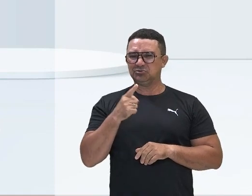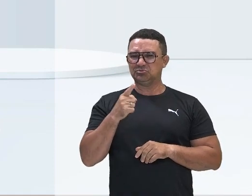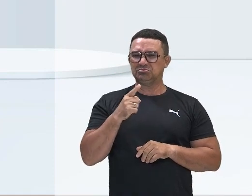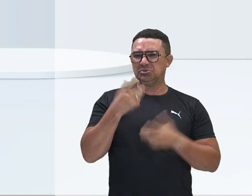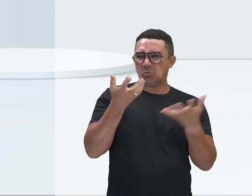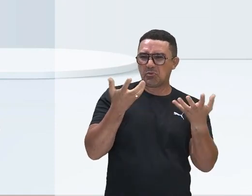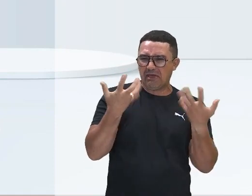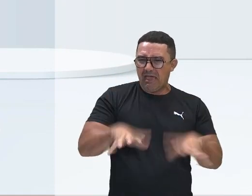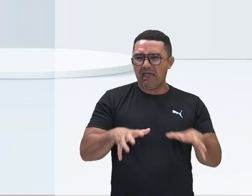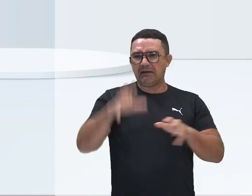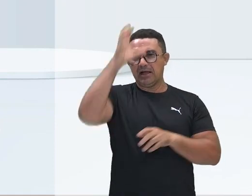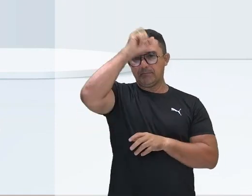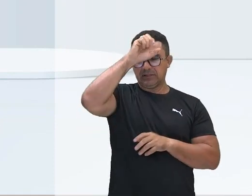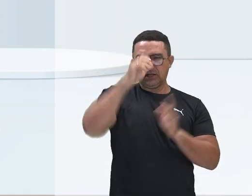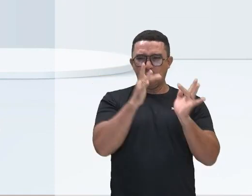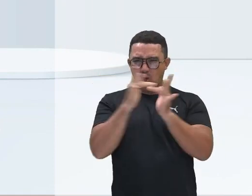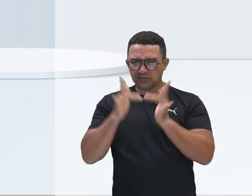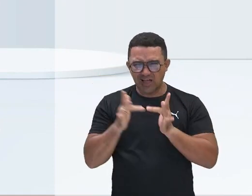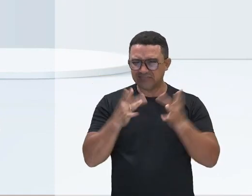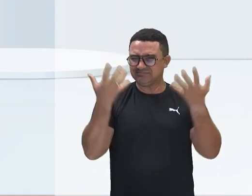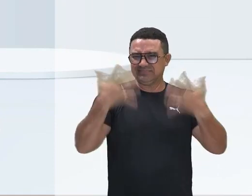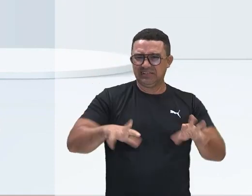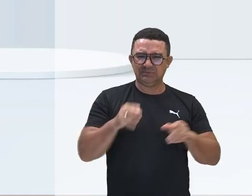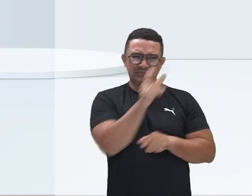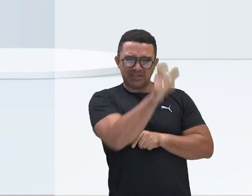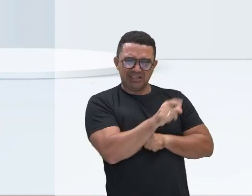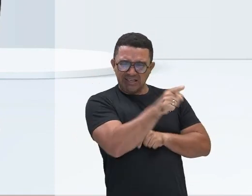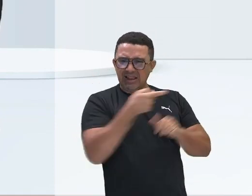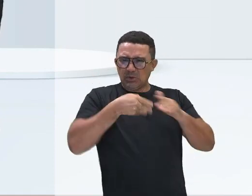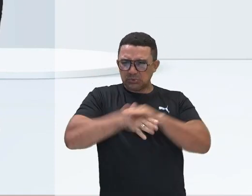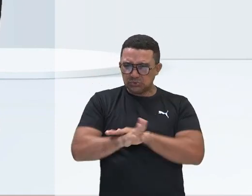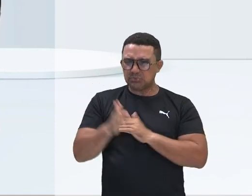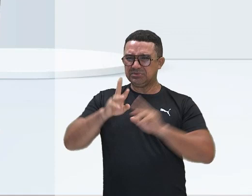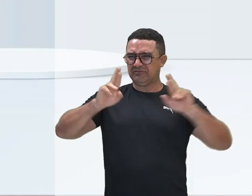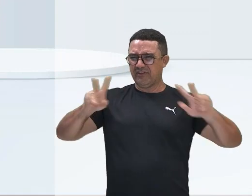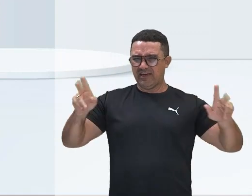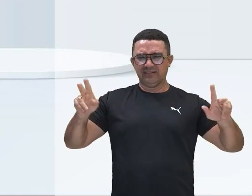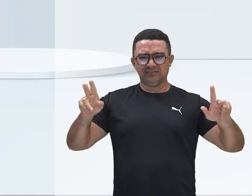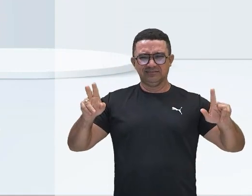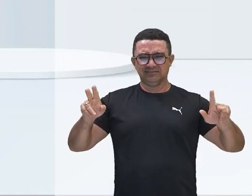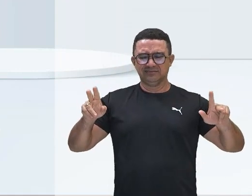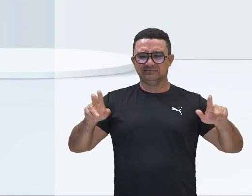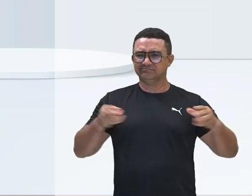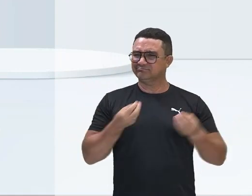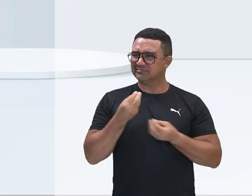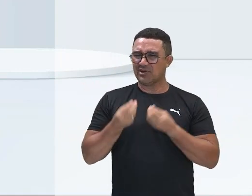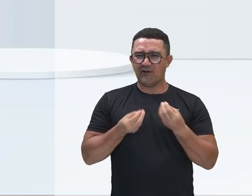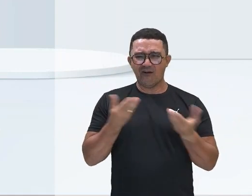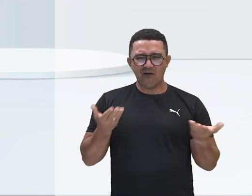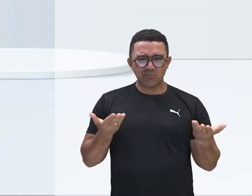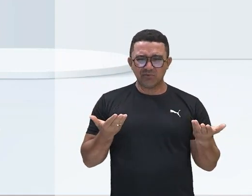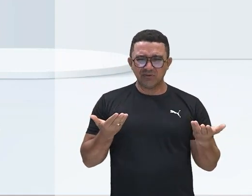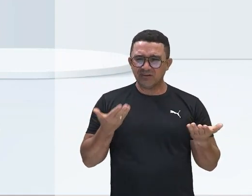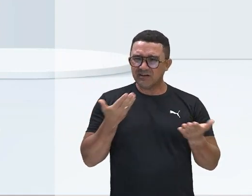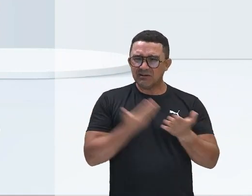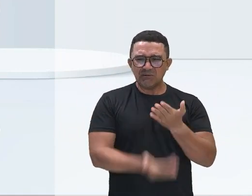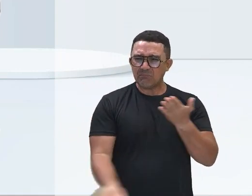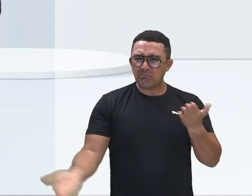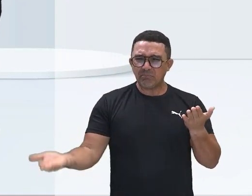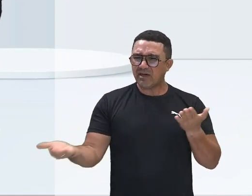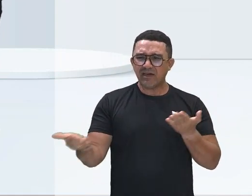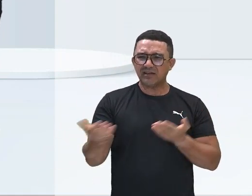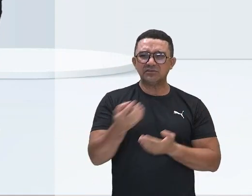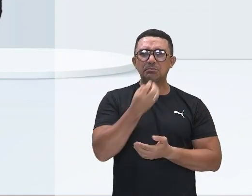não quero ter contato com essa pessoa porque ela age diferente, ela se comporta diferente. Você vai perder a oportunidade de aprender